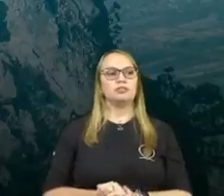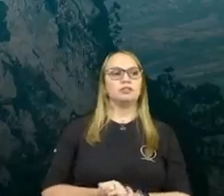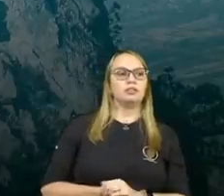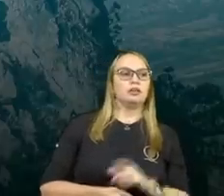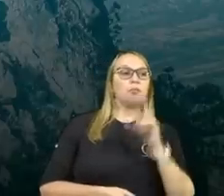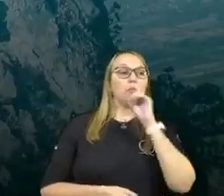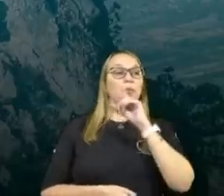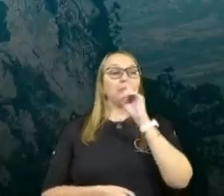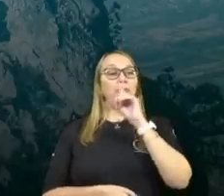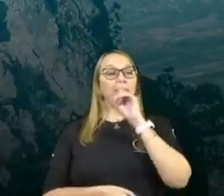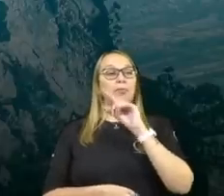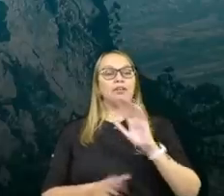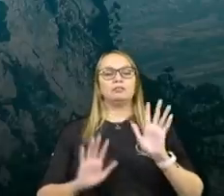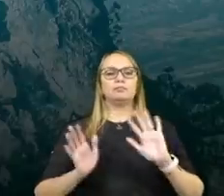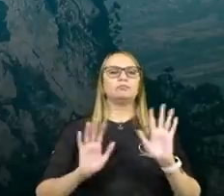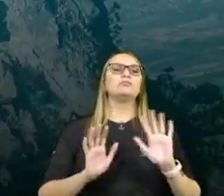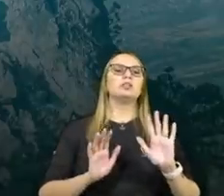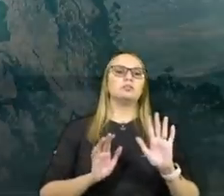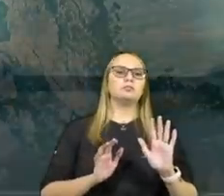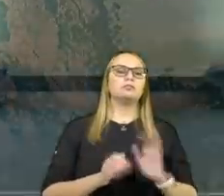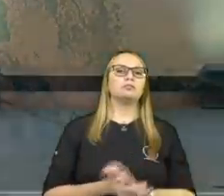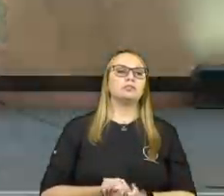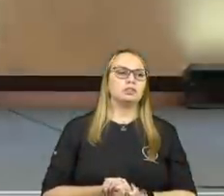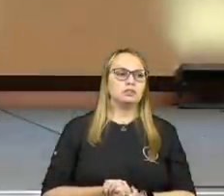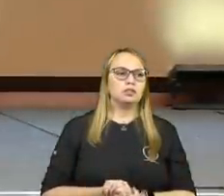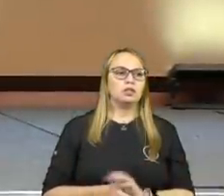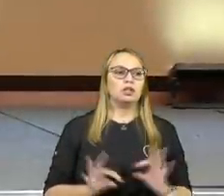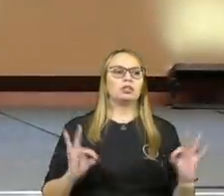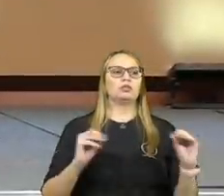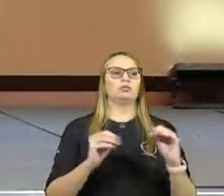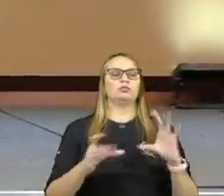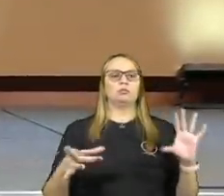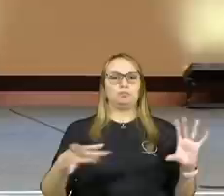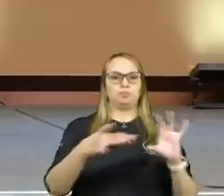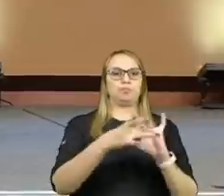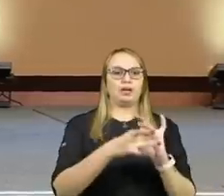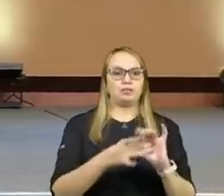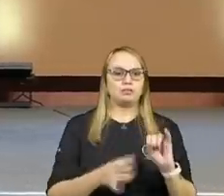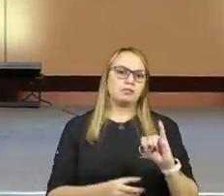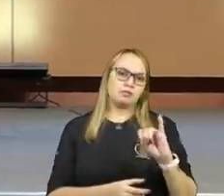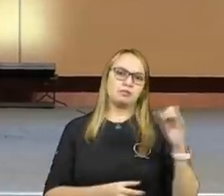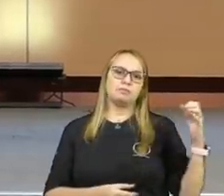tudo sustentado pela condição. Santificai-vos.